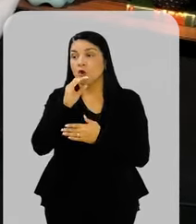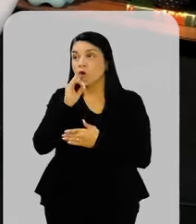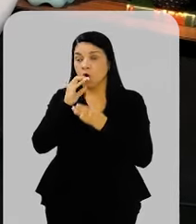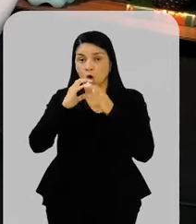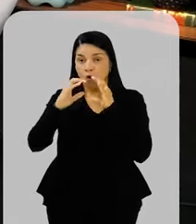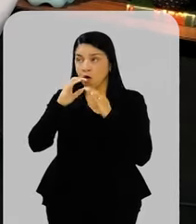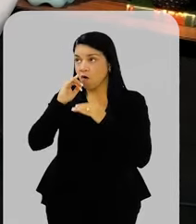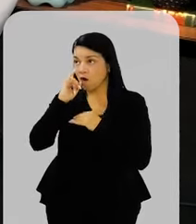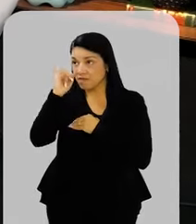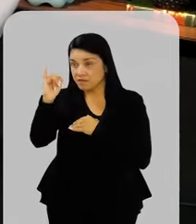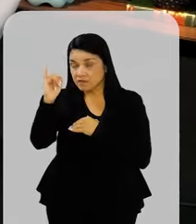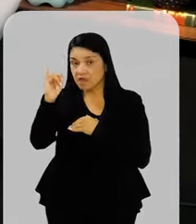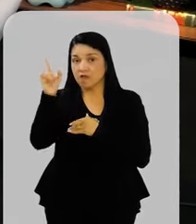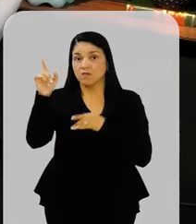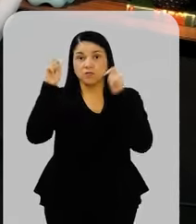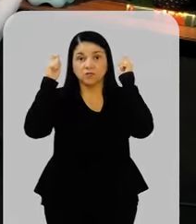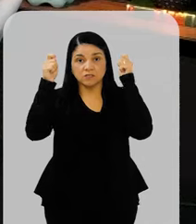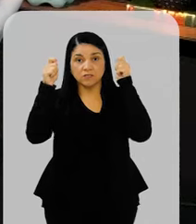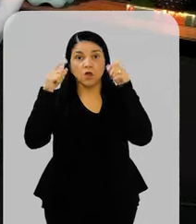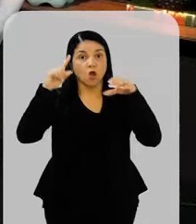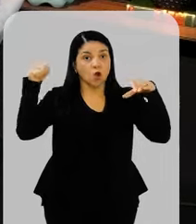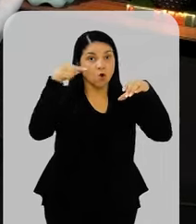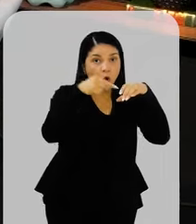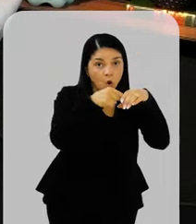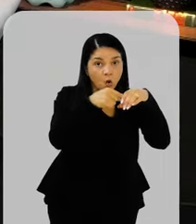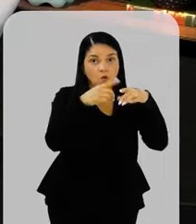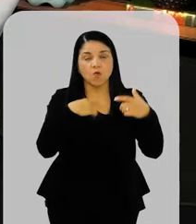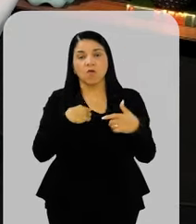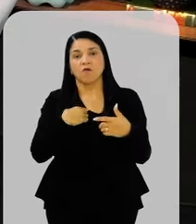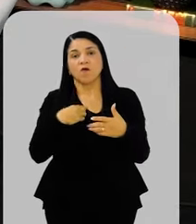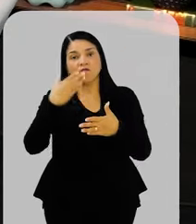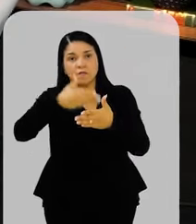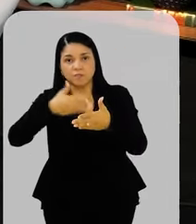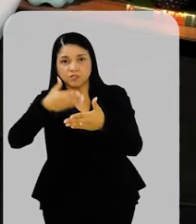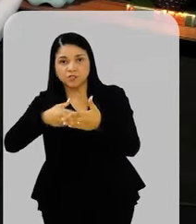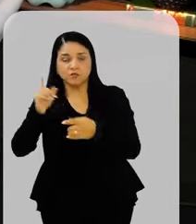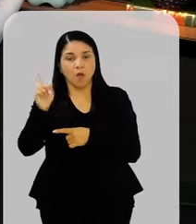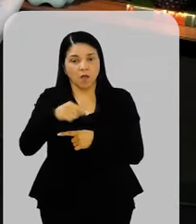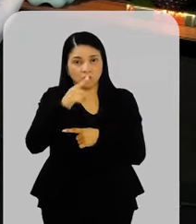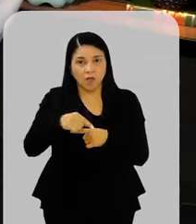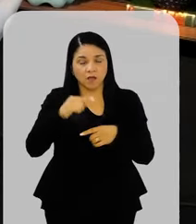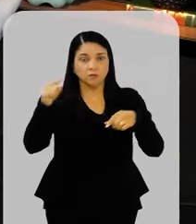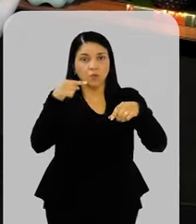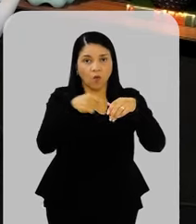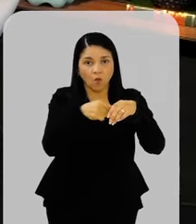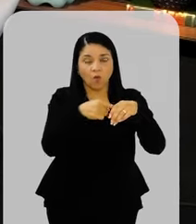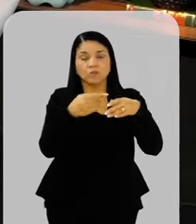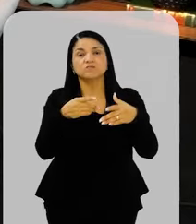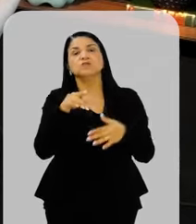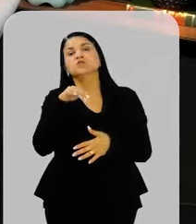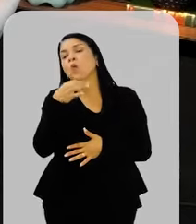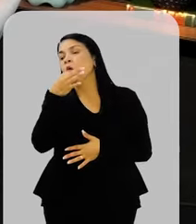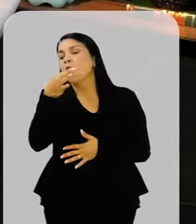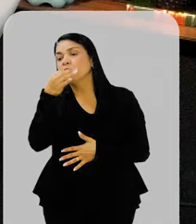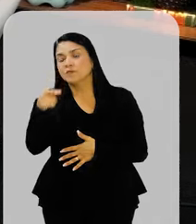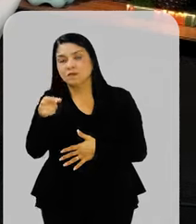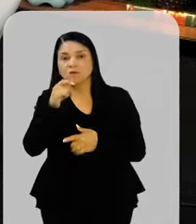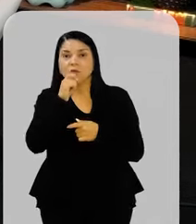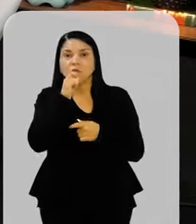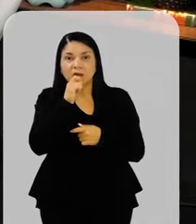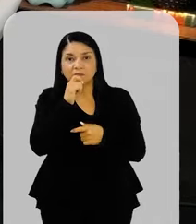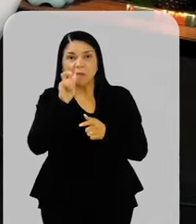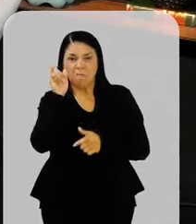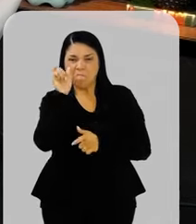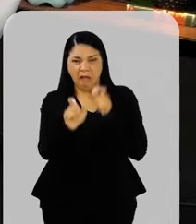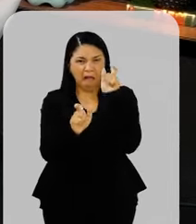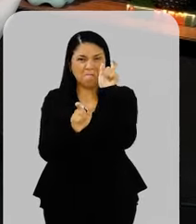tem que comunicar à torcida, ó, foi gol, não, tá anulado, foi impedido. Qual é a tua opinião em relação a isso? Porque o árbitro é